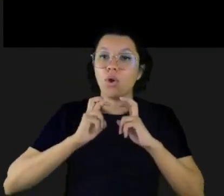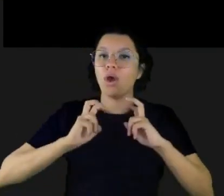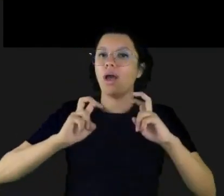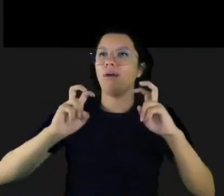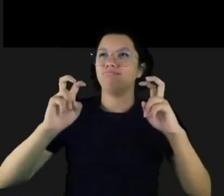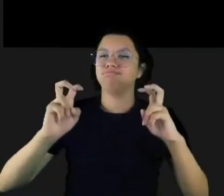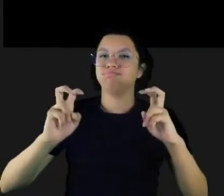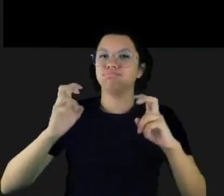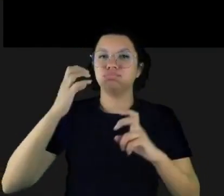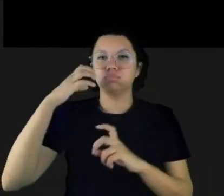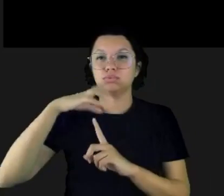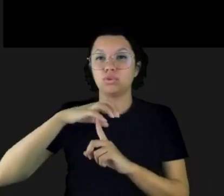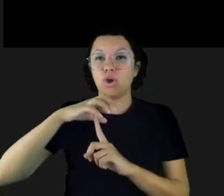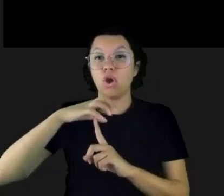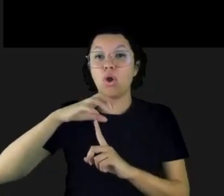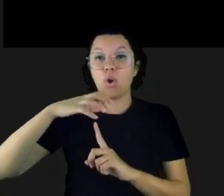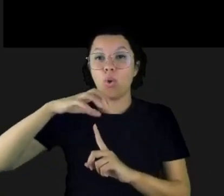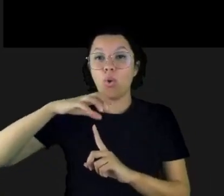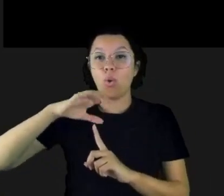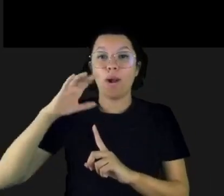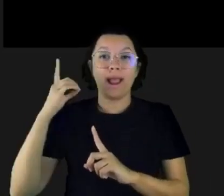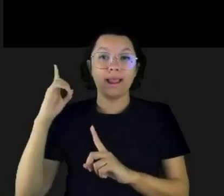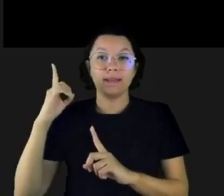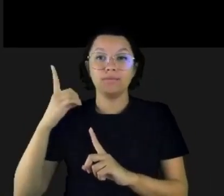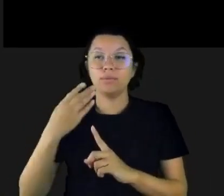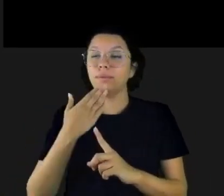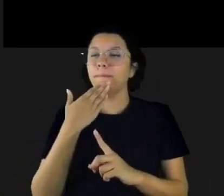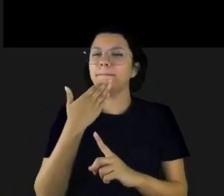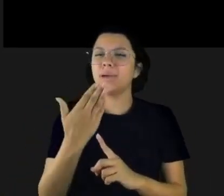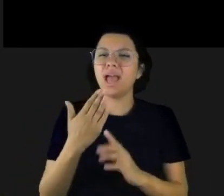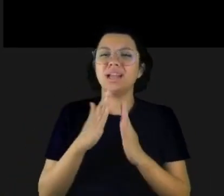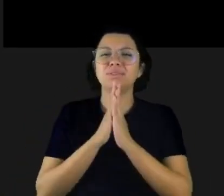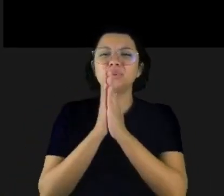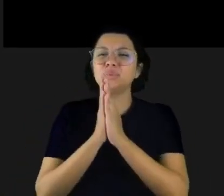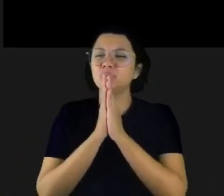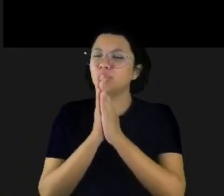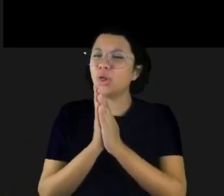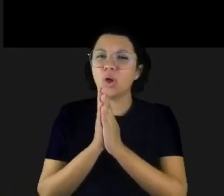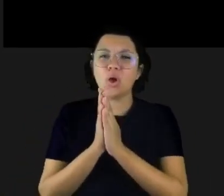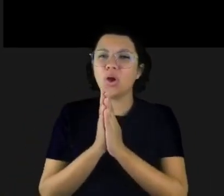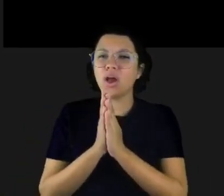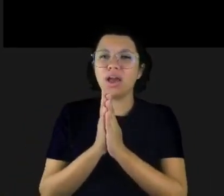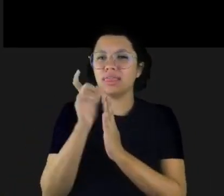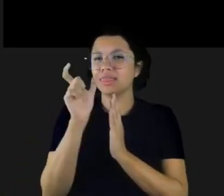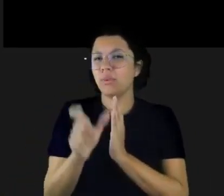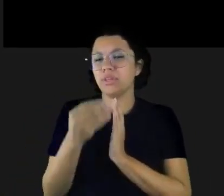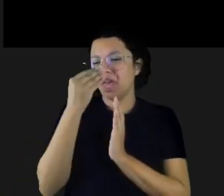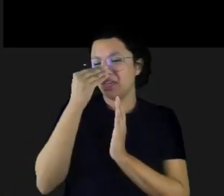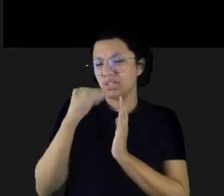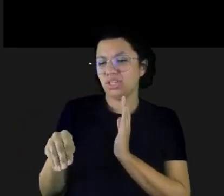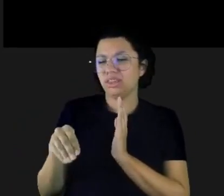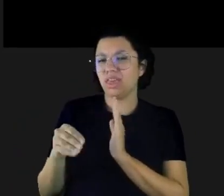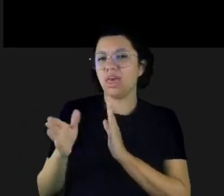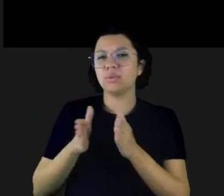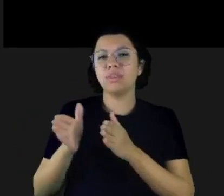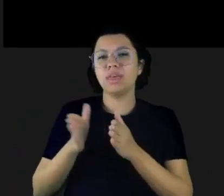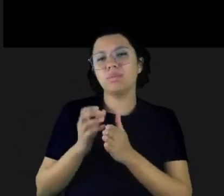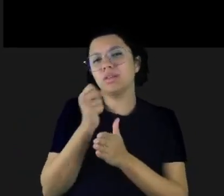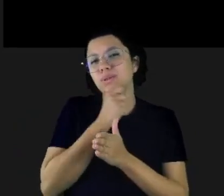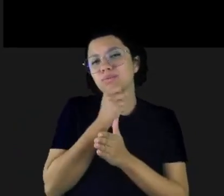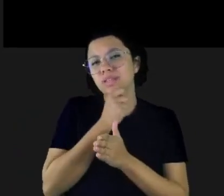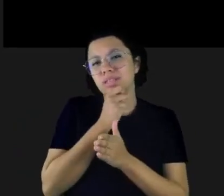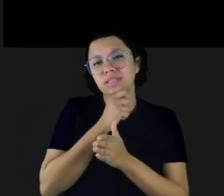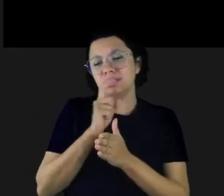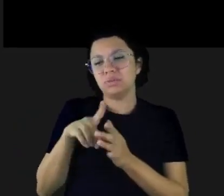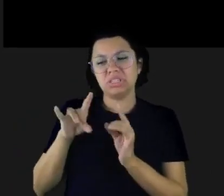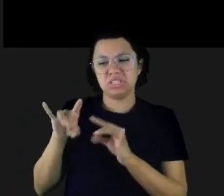ele pede, né, quando ele implora que ele não seja rejeitado no tempo da velhice e não seja desamparado